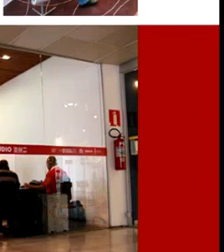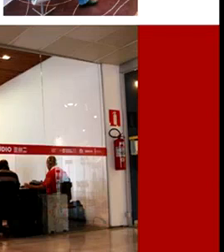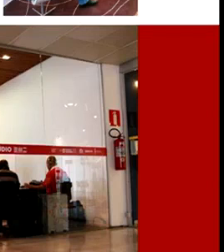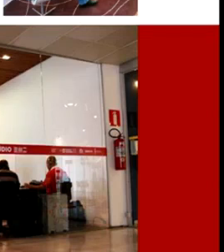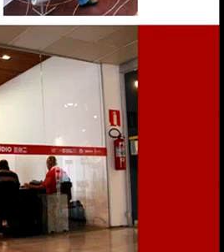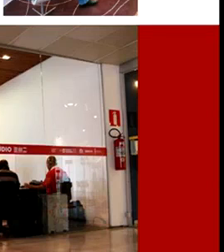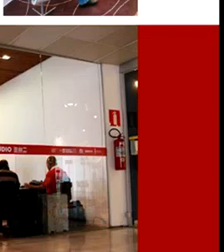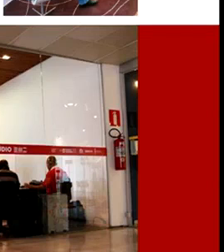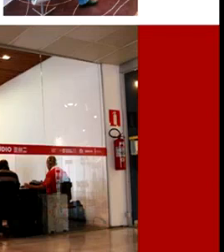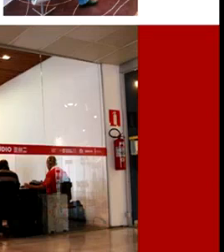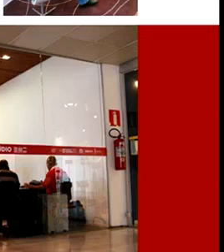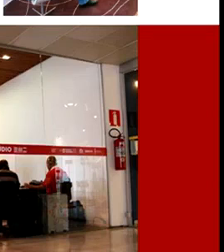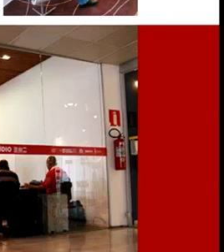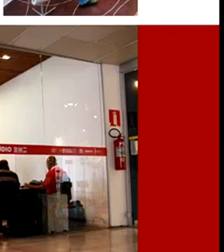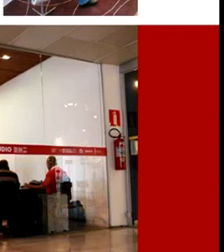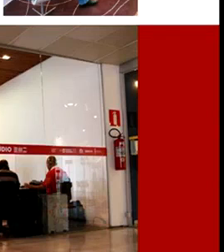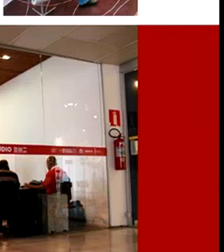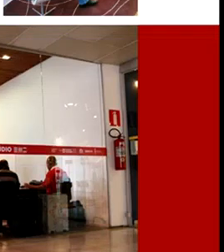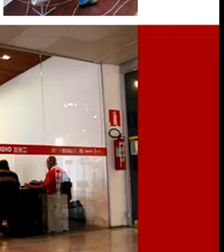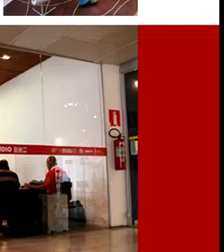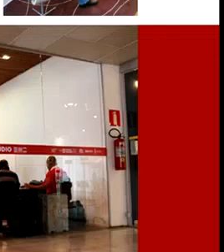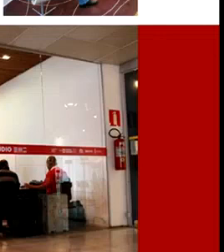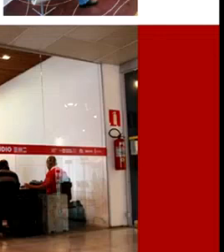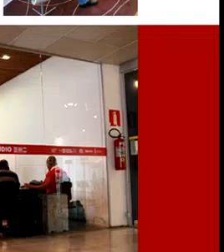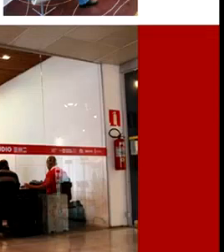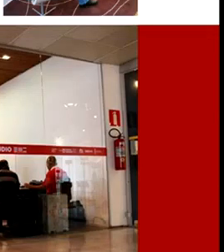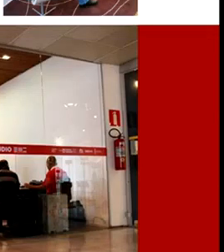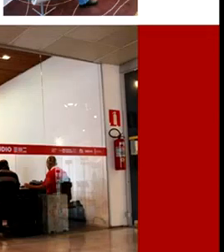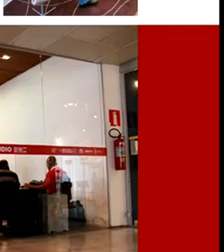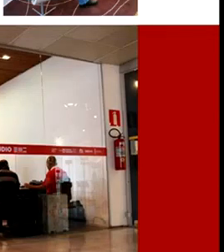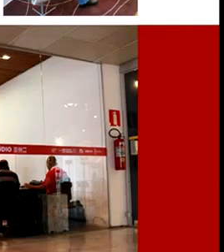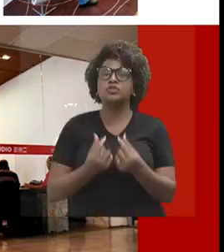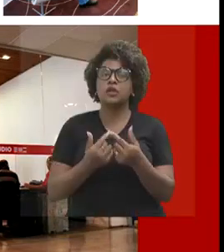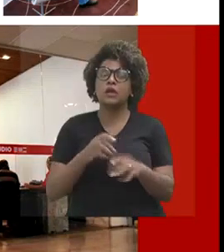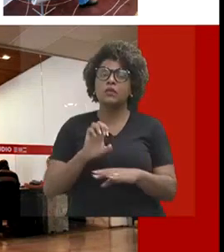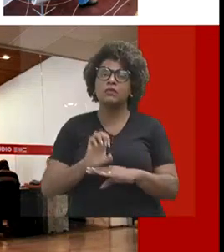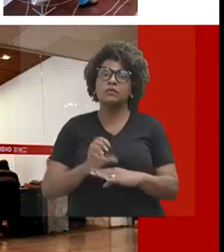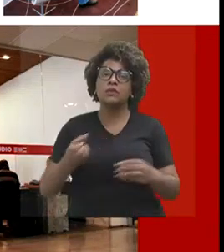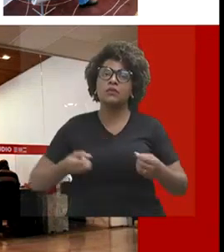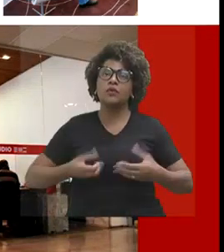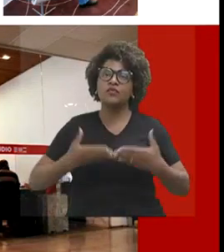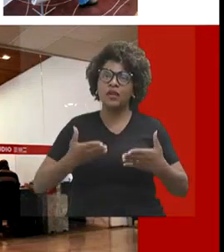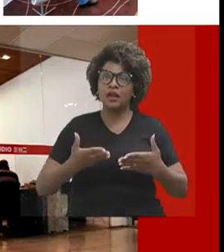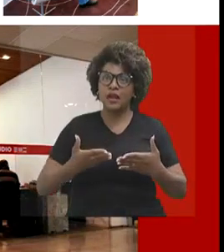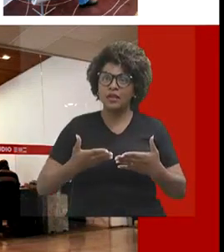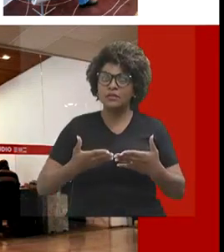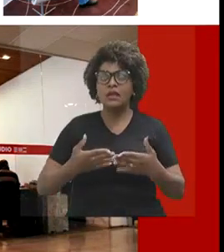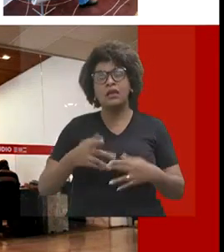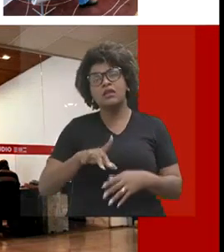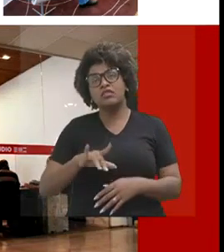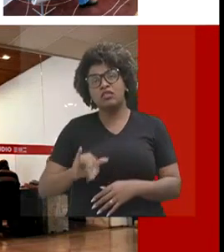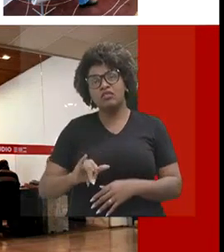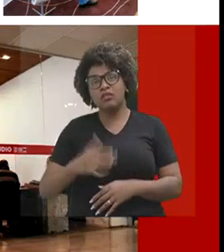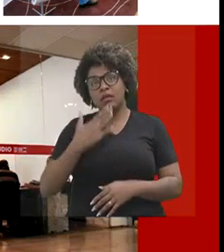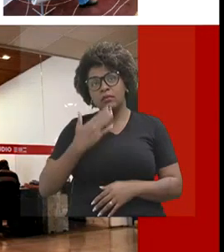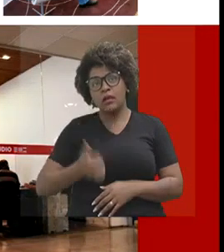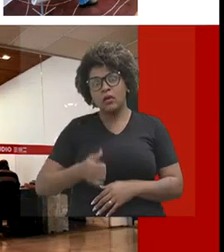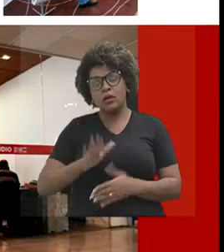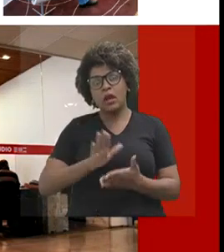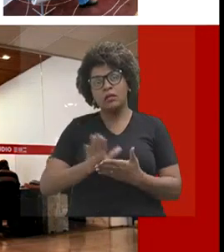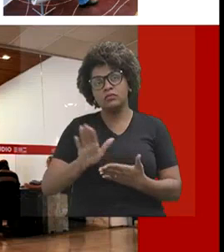o subsídio que o Estado oferece. Poder aliviar as contas públicas, no final das contas, é isso que a gente busca.